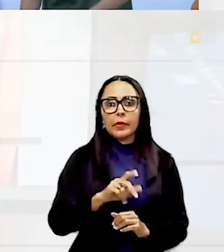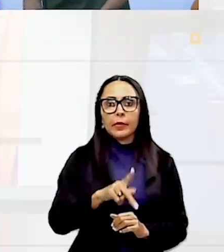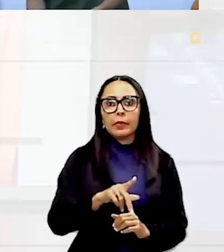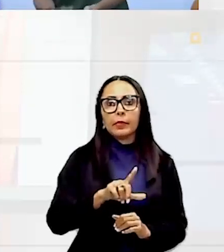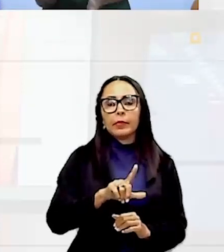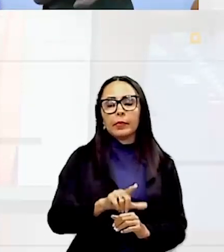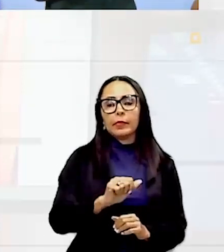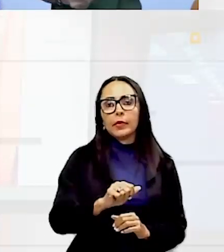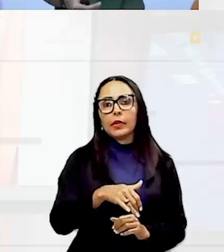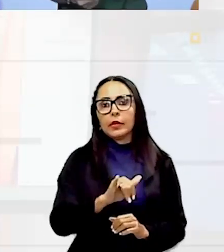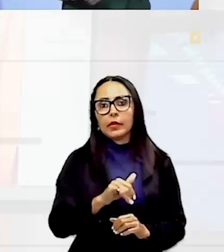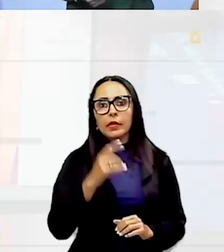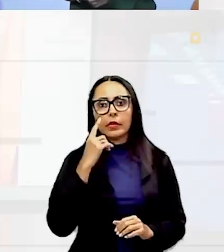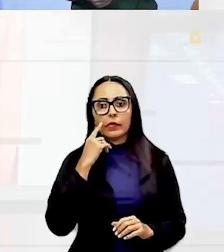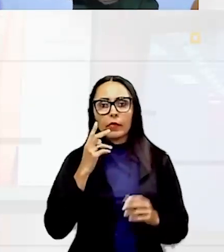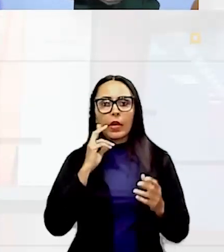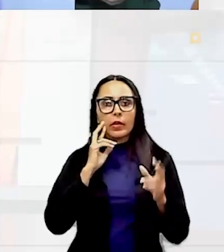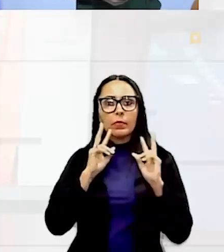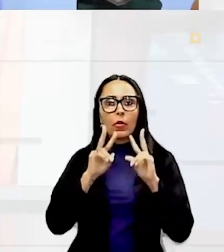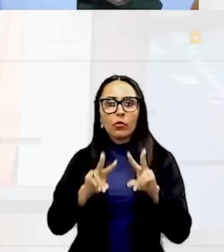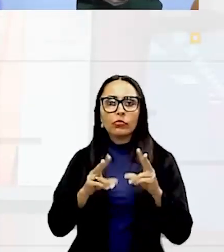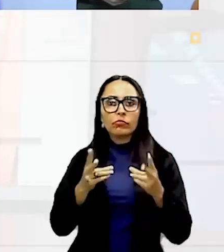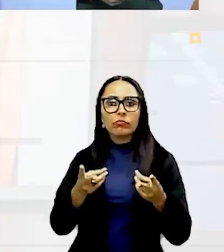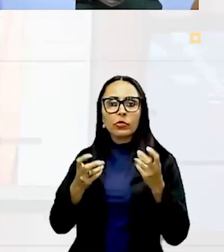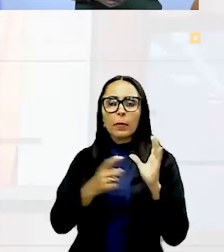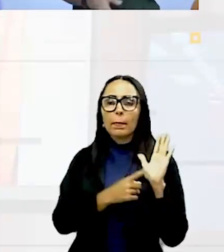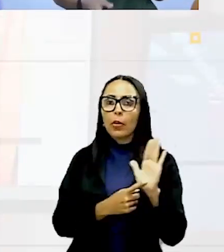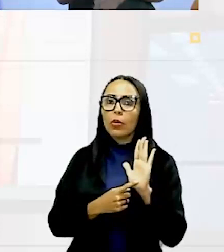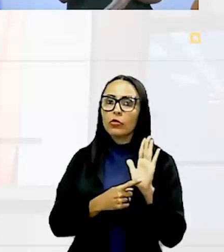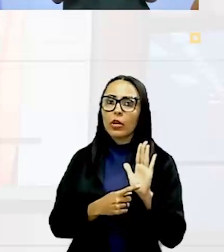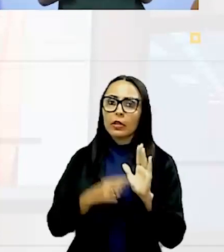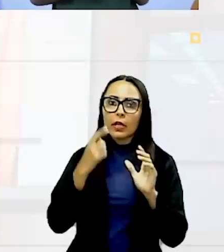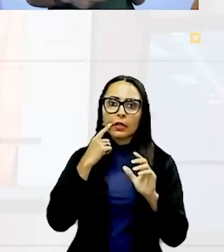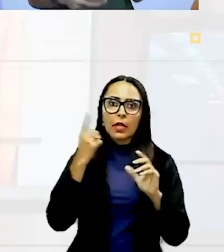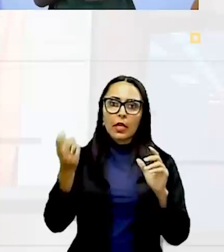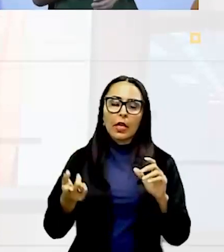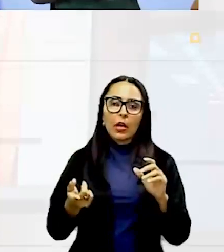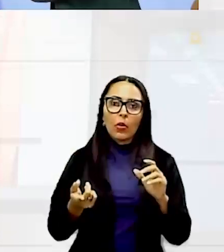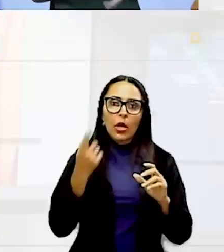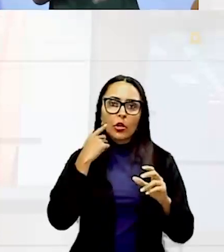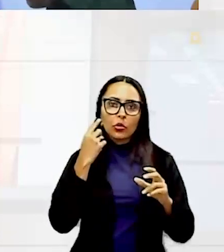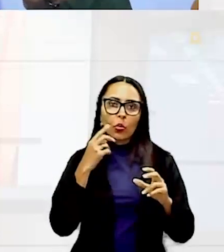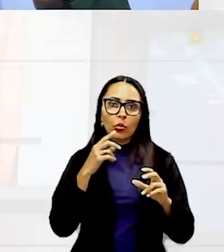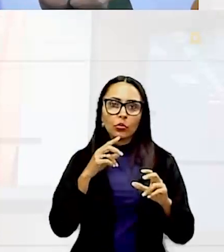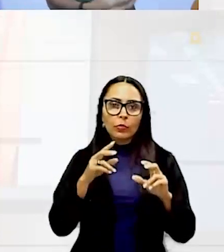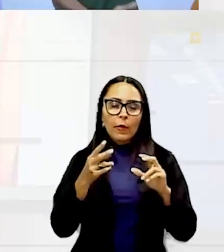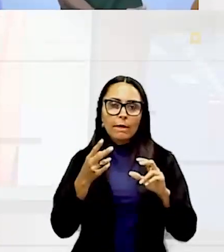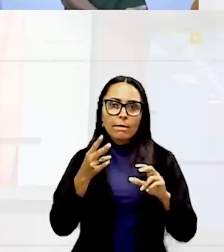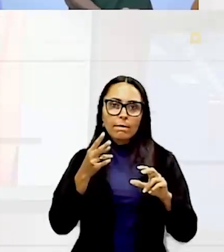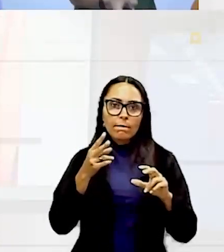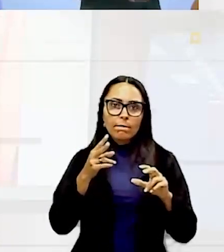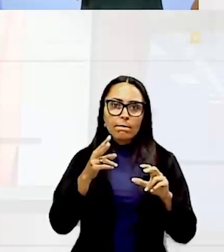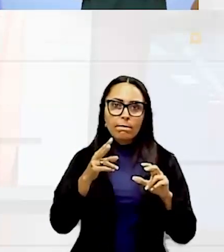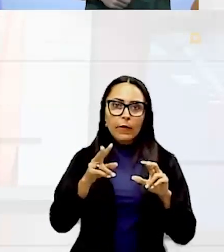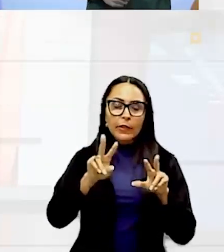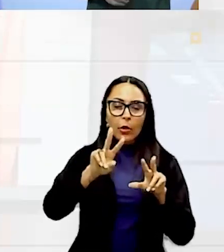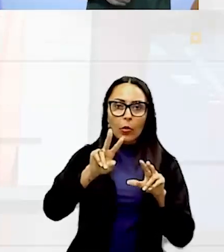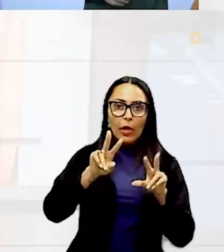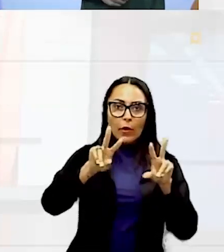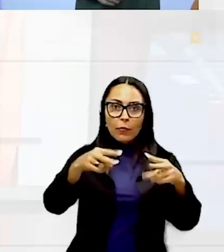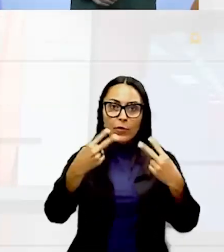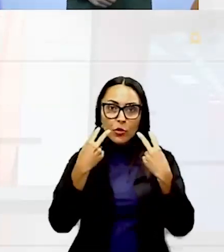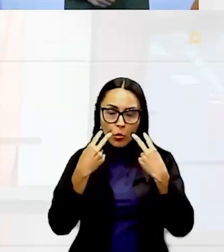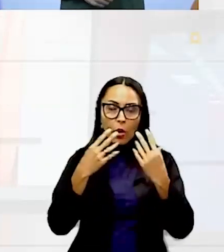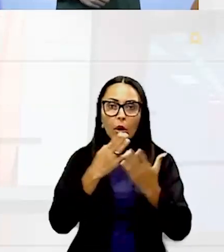usuário no momento que ele está jogando. Vai ser o retorno visual do que está acontecendo para o